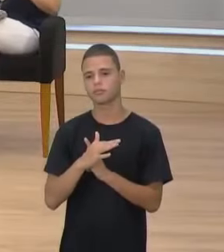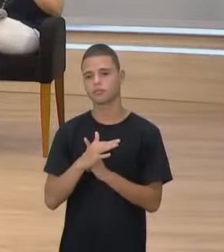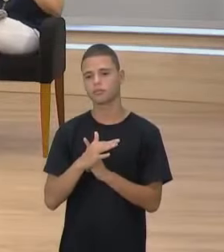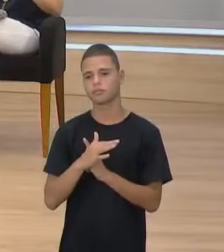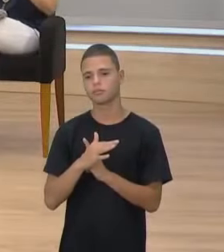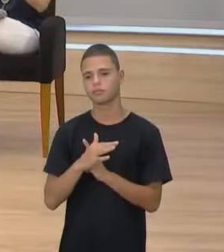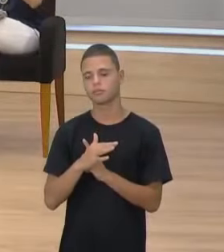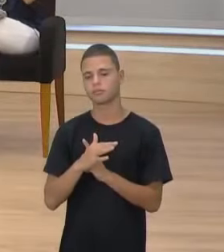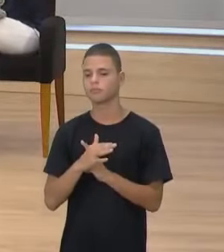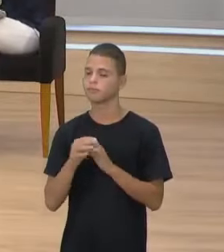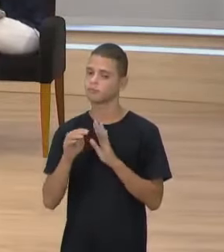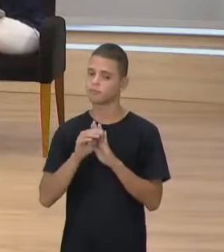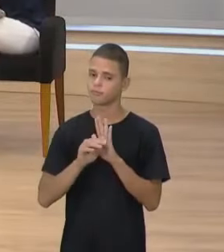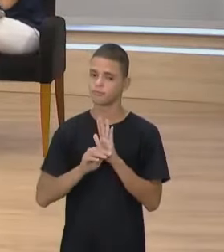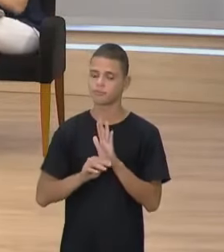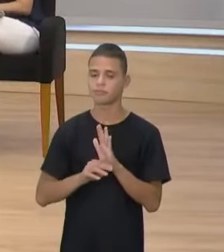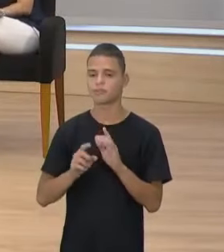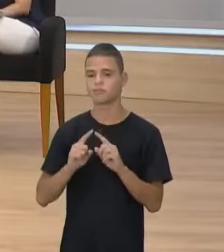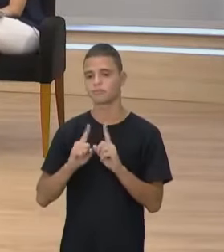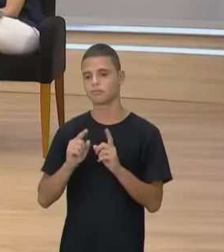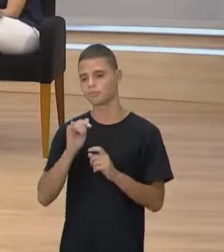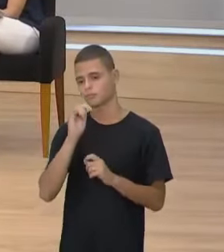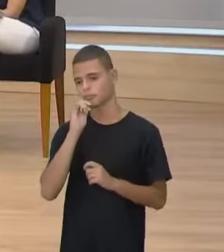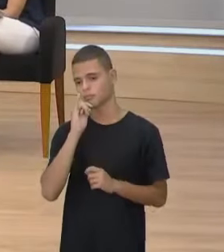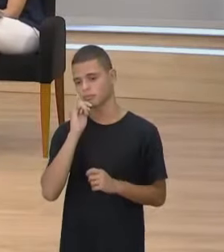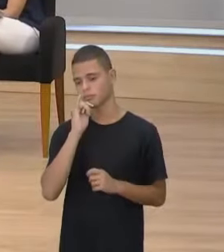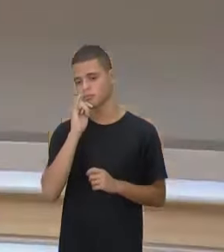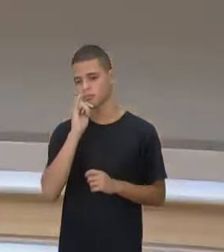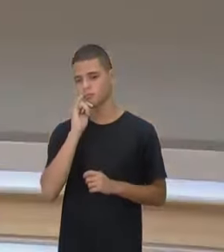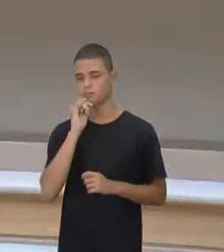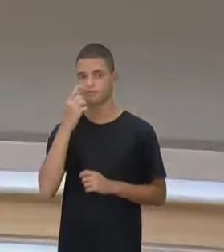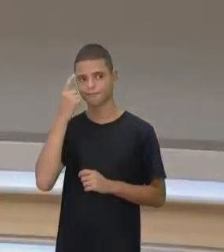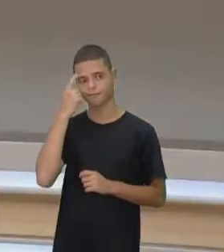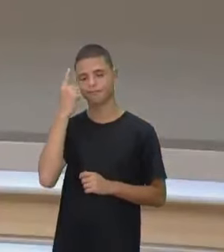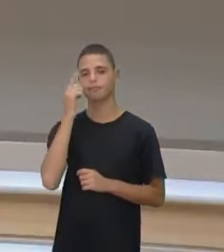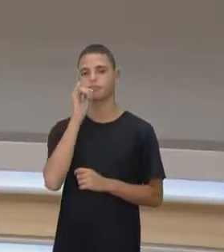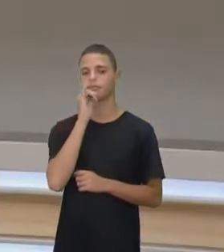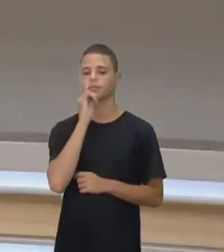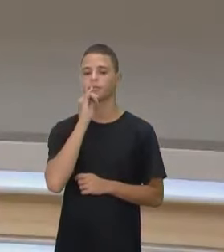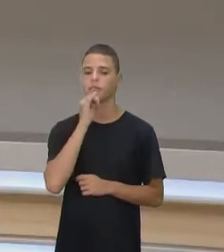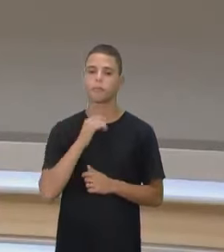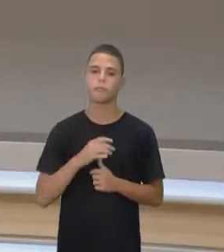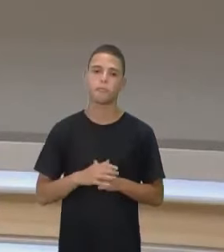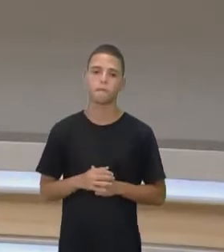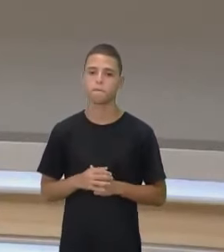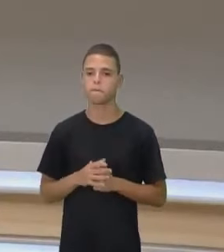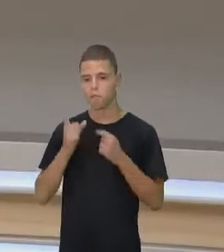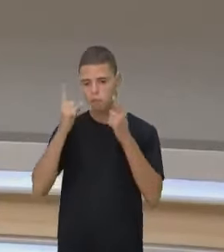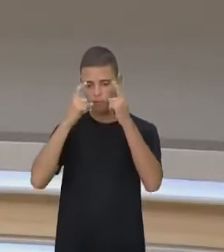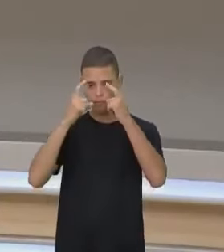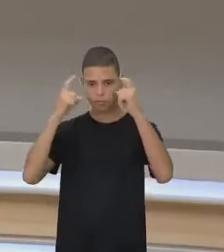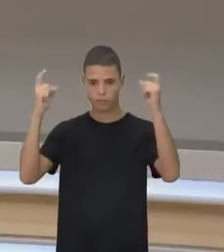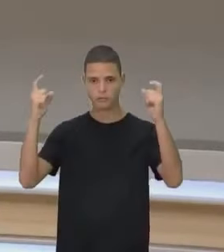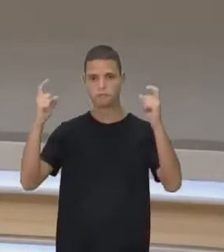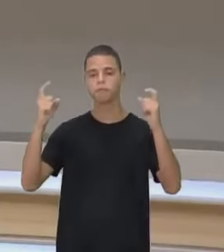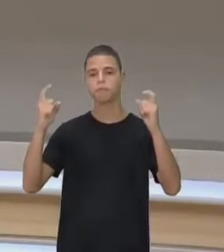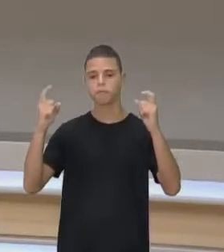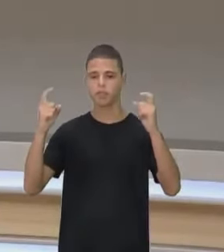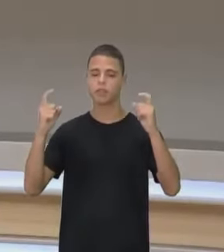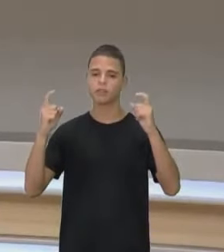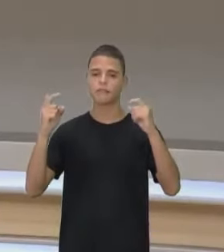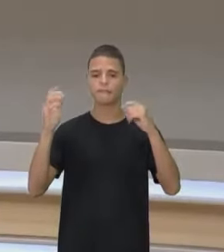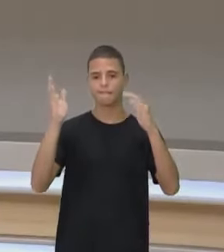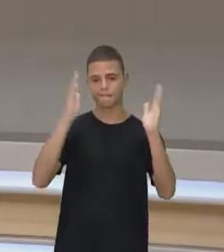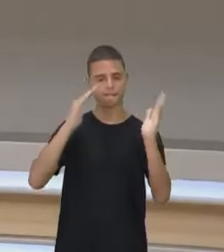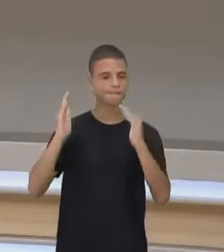nós temos guerra, outros, mas se você for considerar, por exemplo, nossa questão de violência, né, violência urbana,